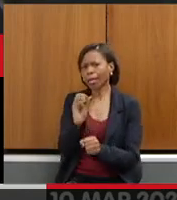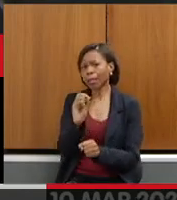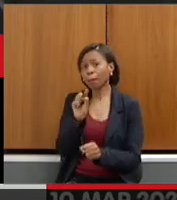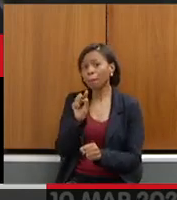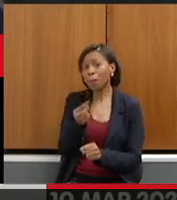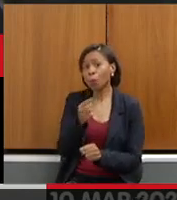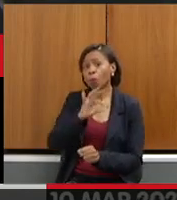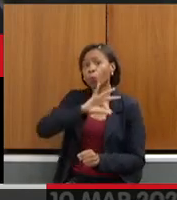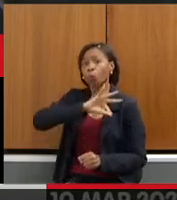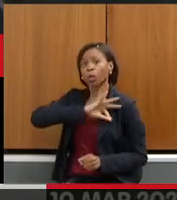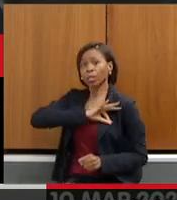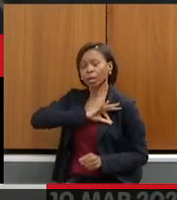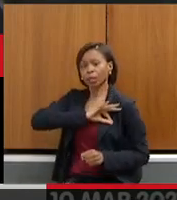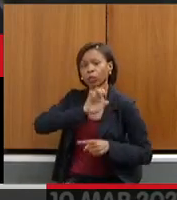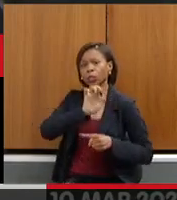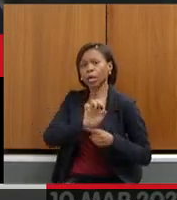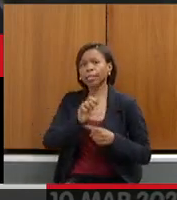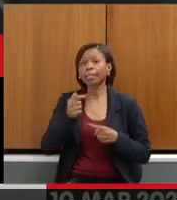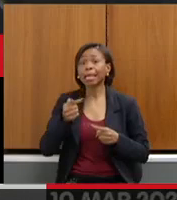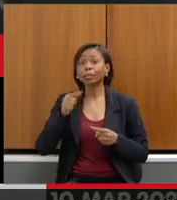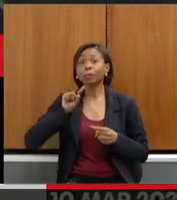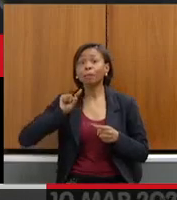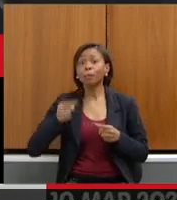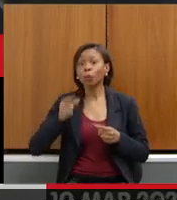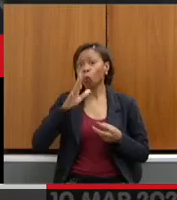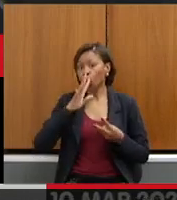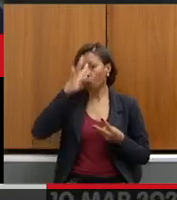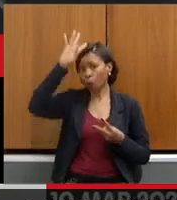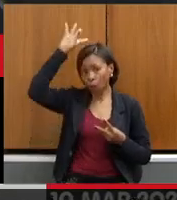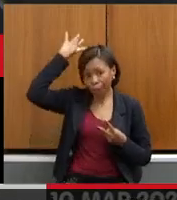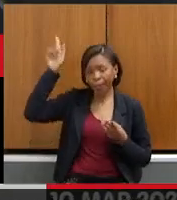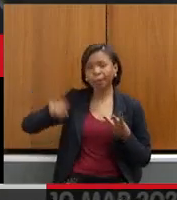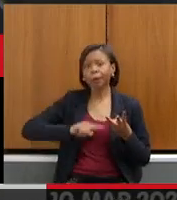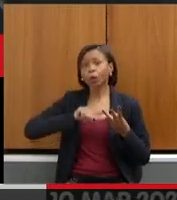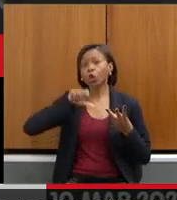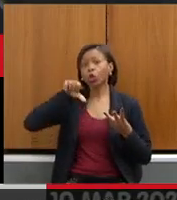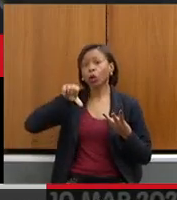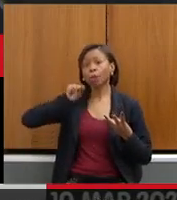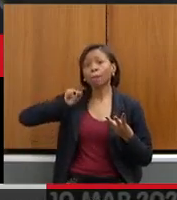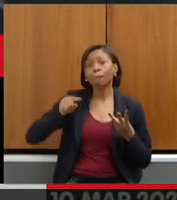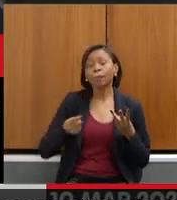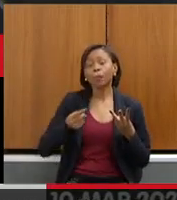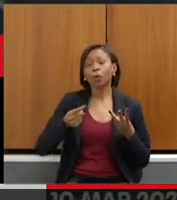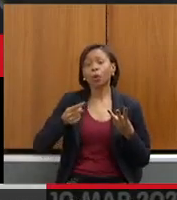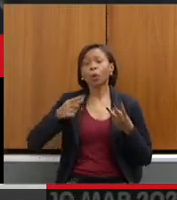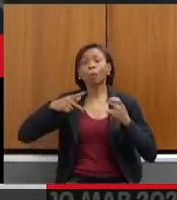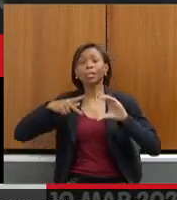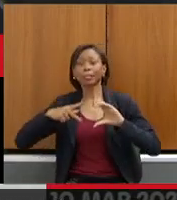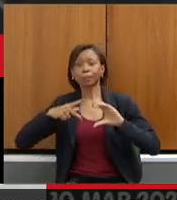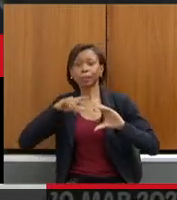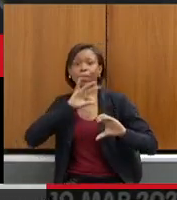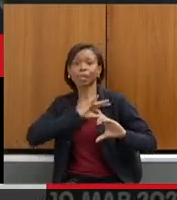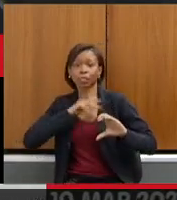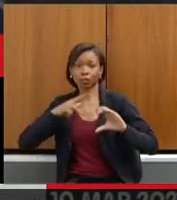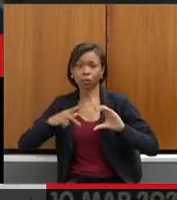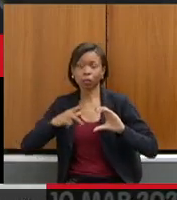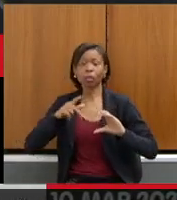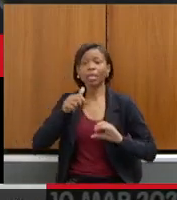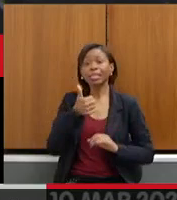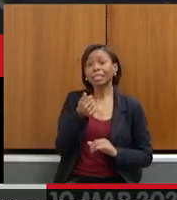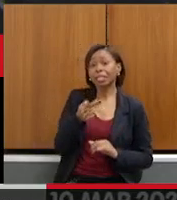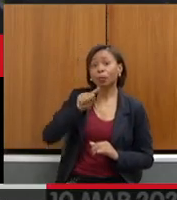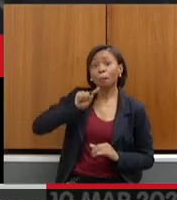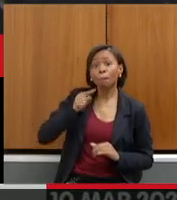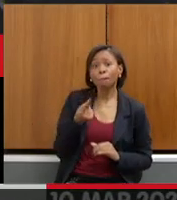militares no estado sete mil bombeiros e 9 mil policiais civis e 17 mil policiais